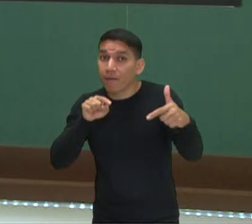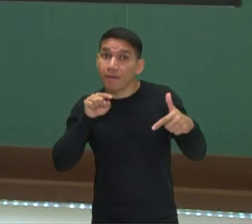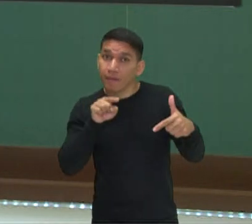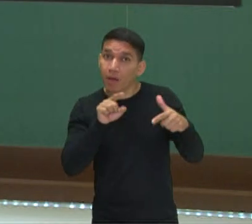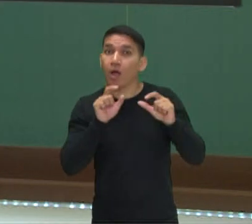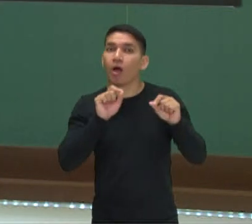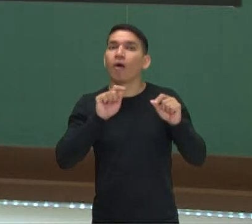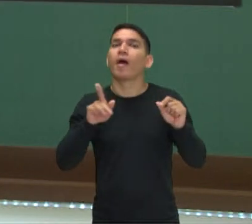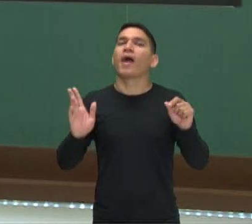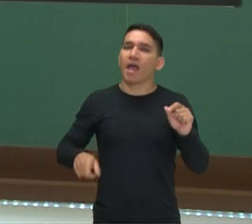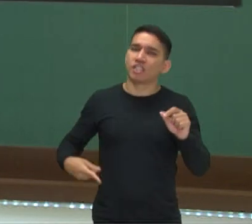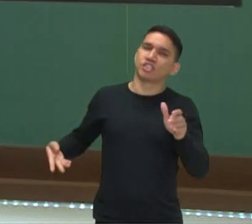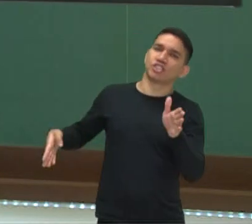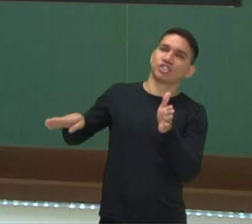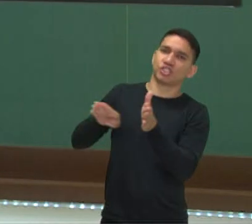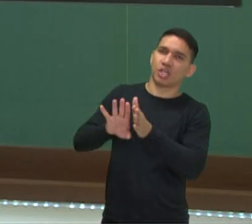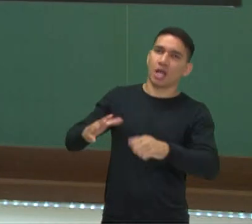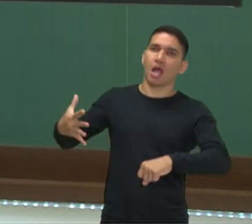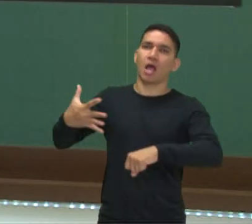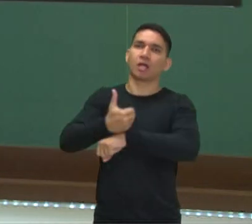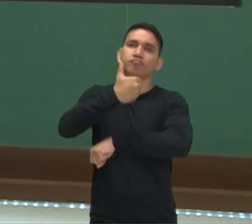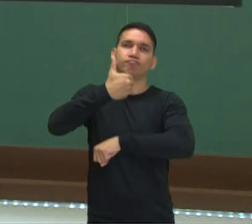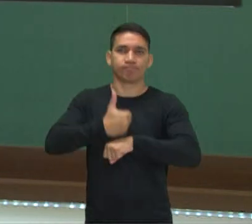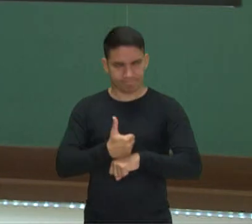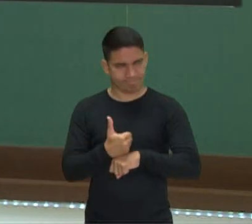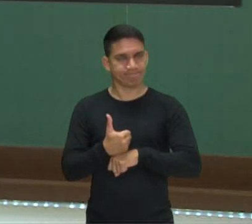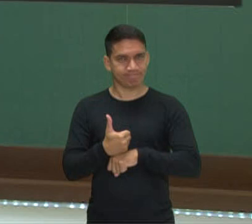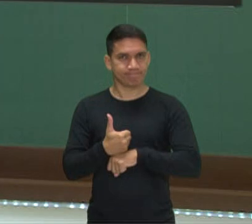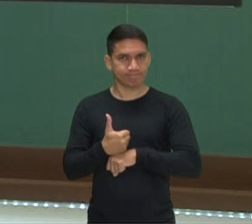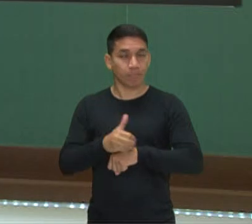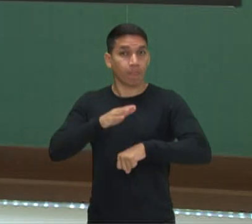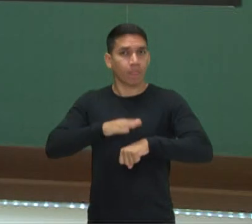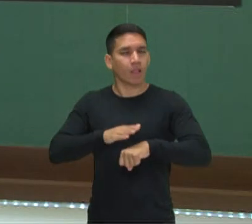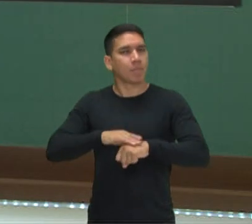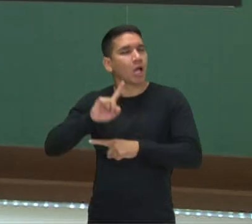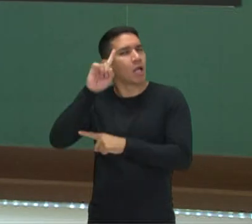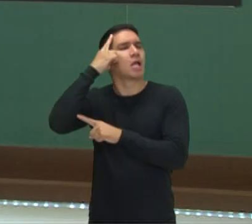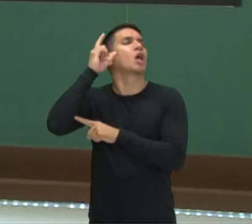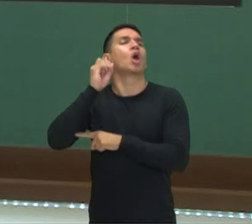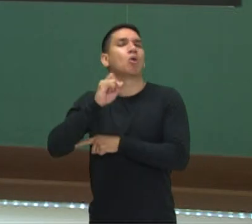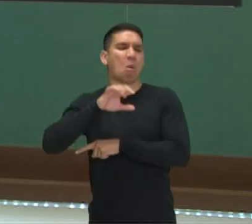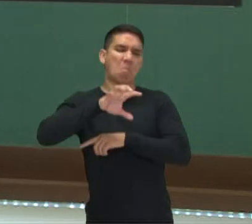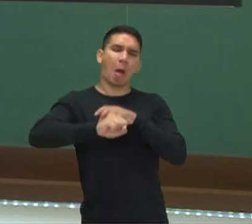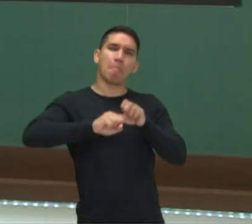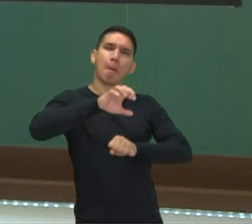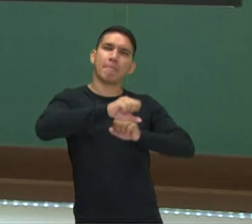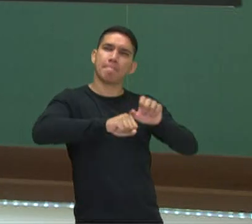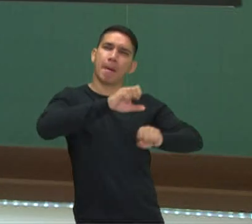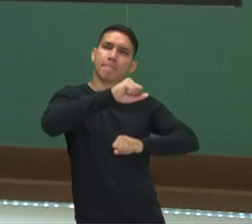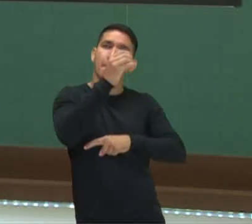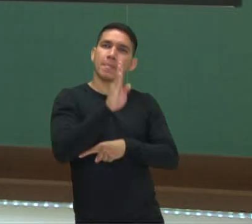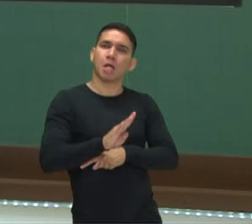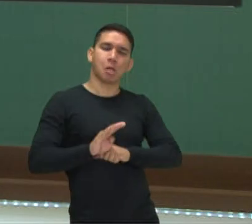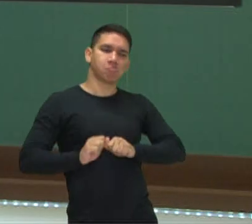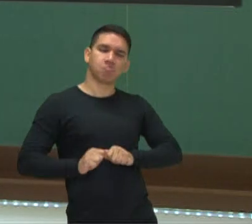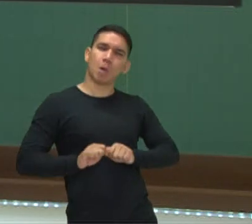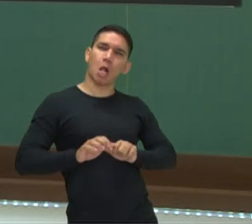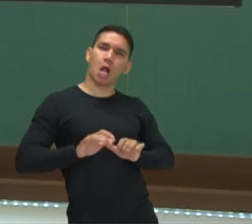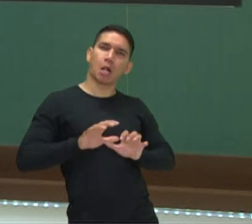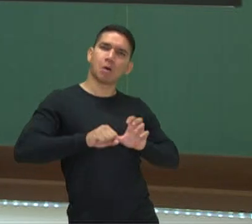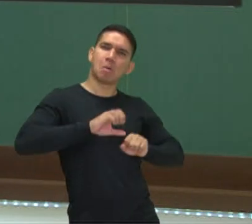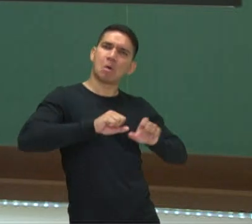dá com a chegada dos colonizadores, justamente naquela ideia de expansão do território brasileiro